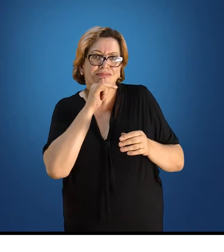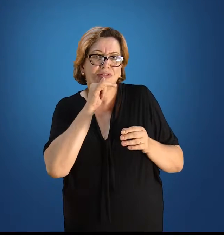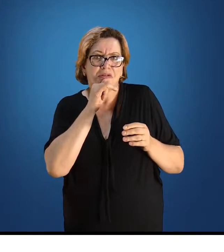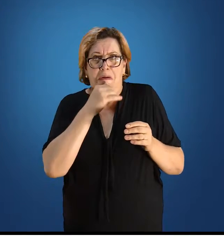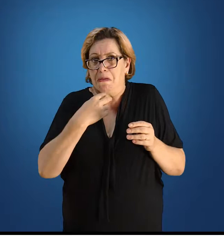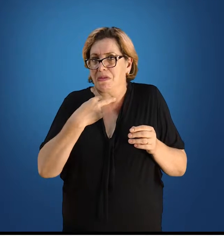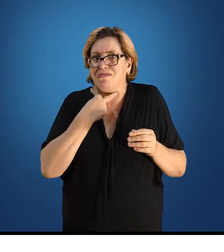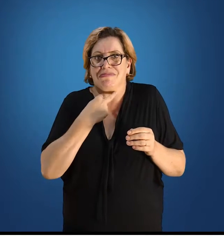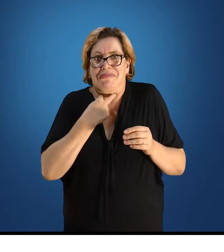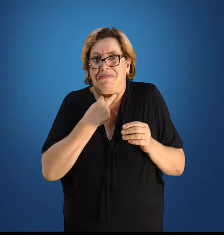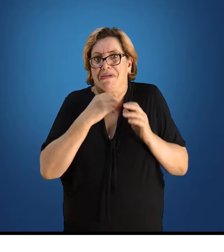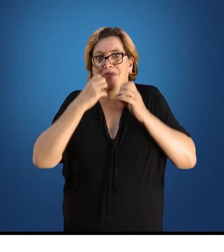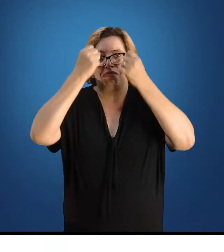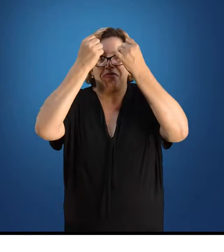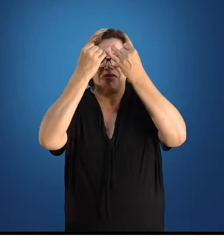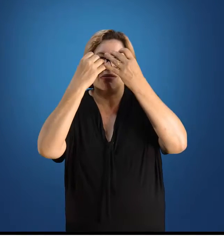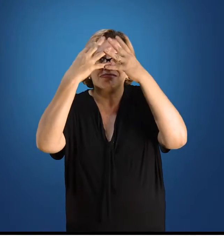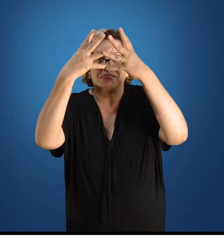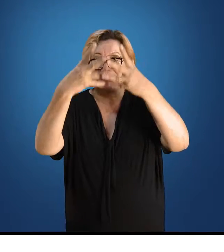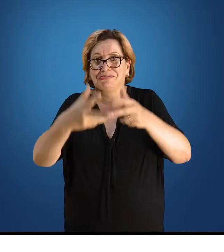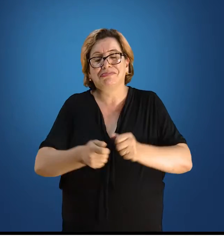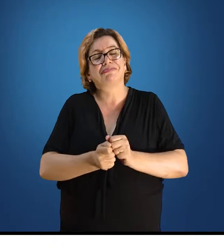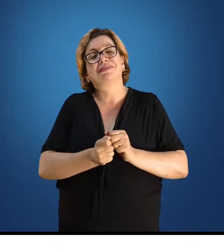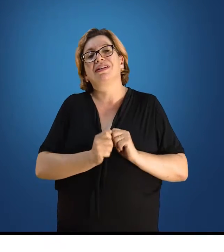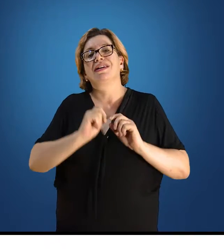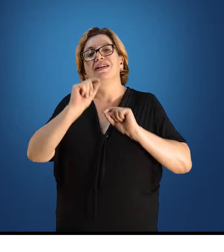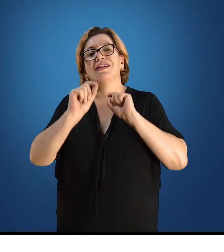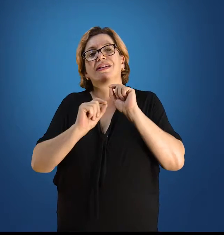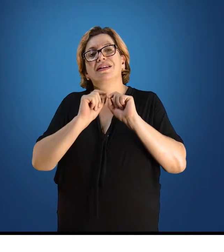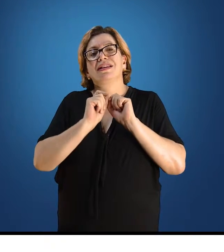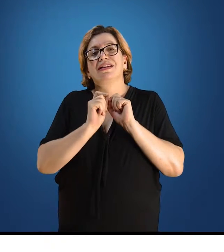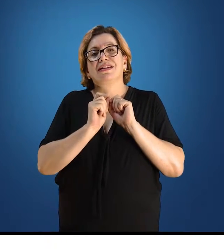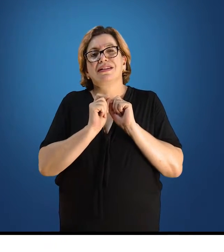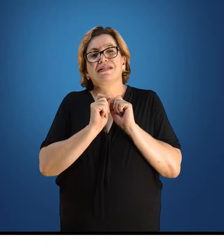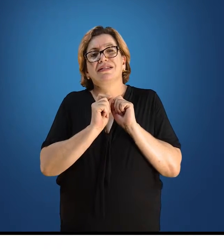tempo para colocar todos, tá? Então